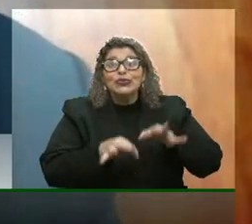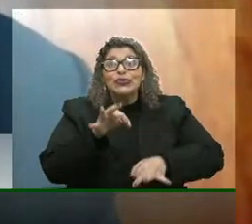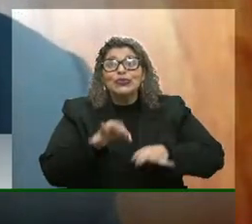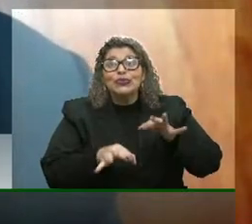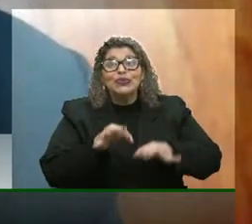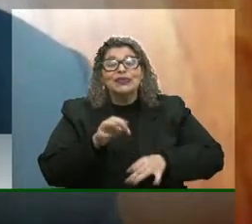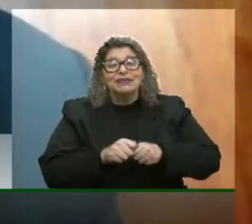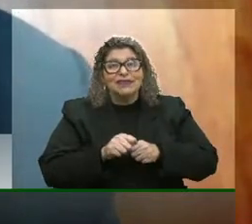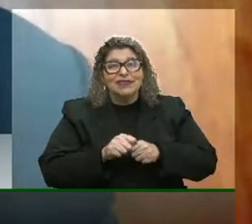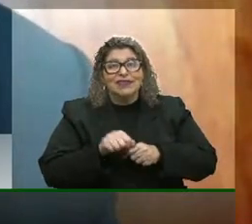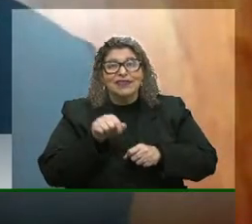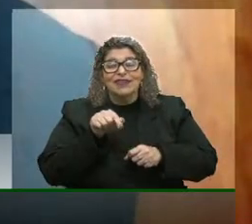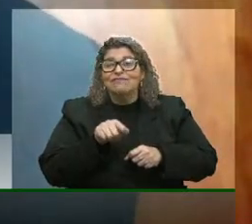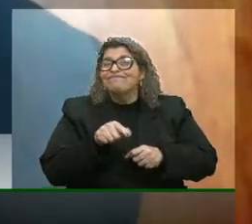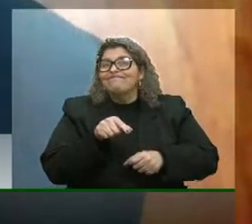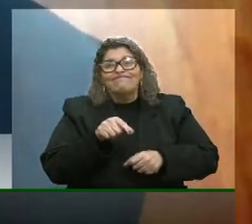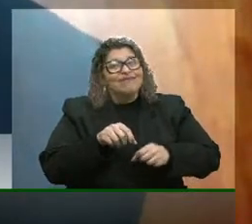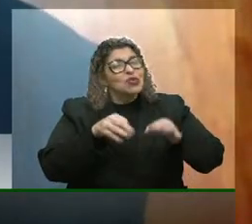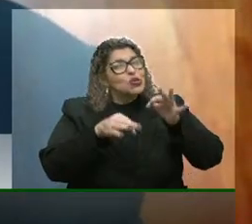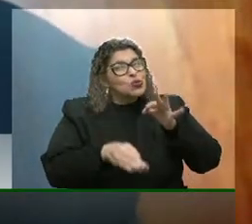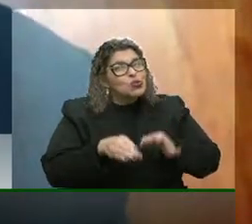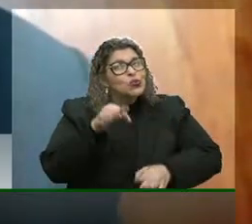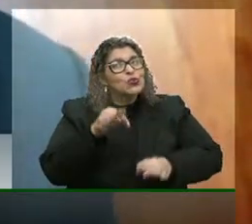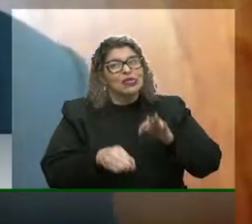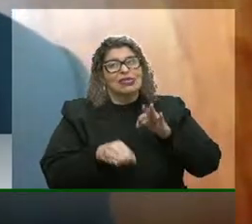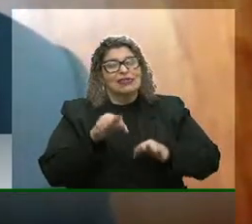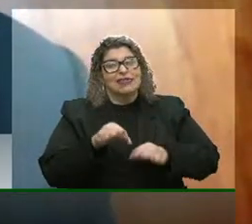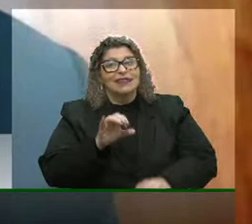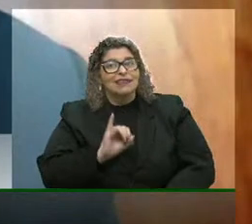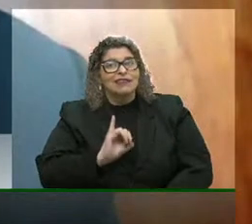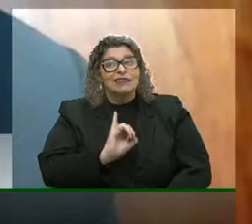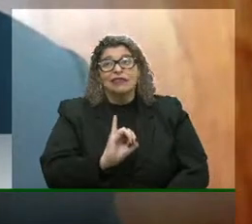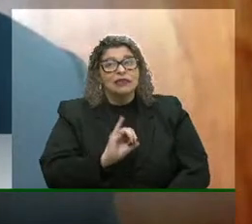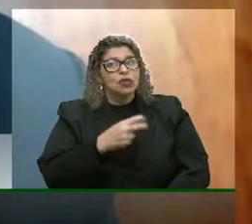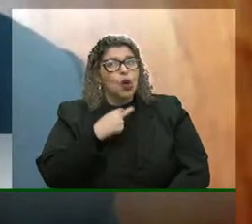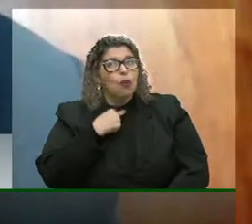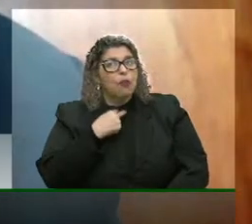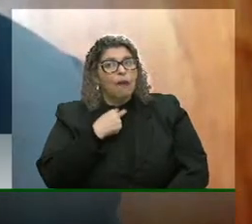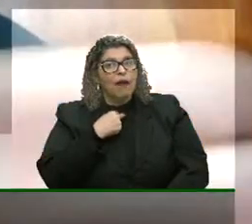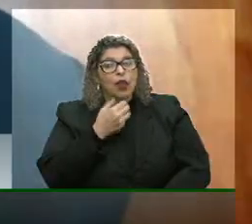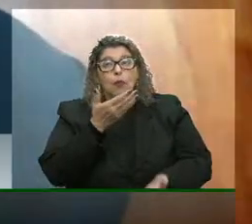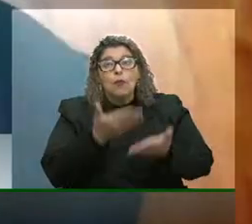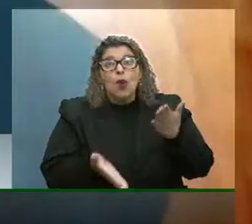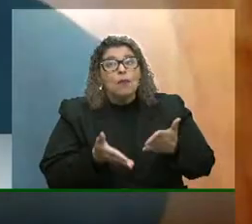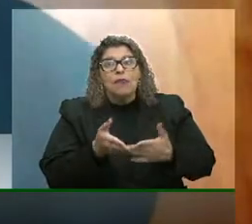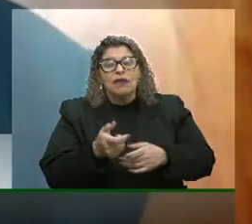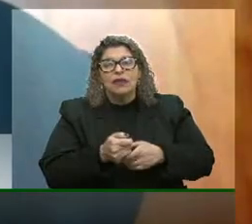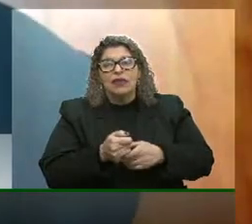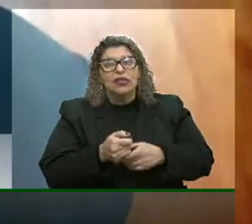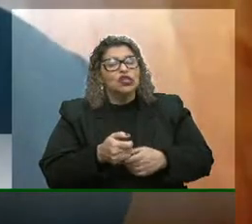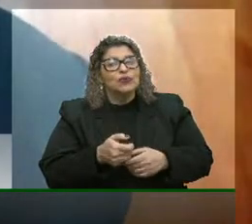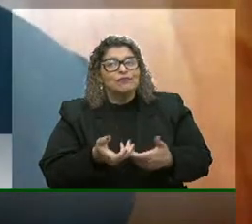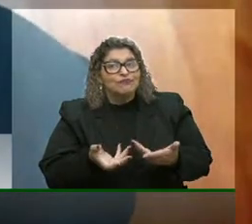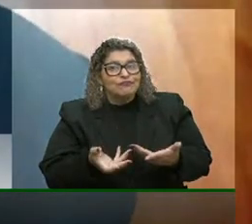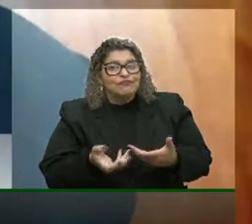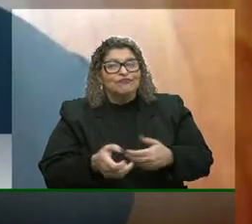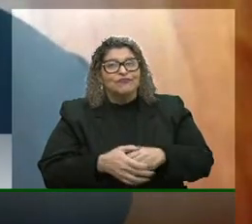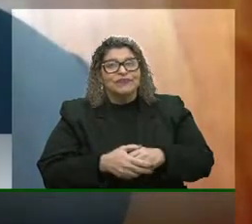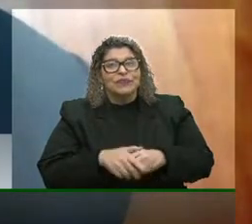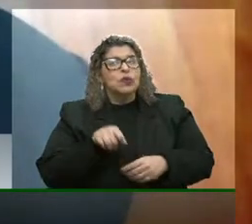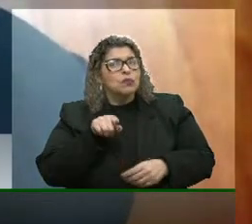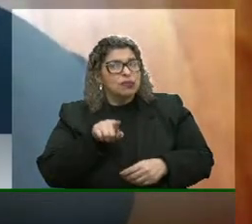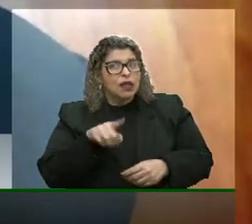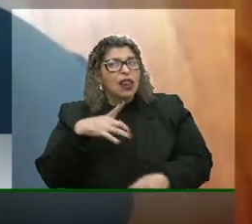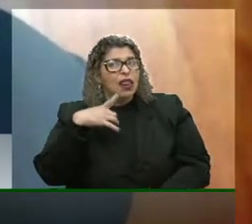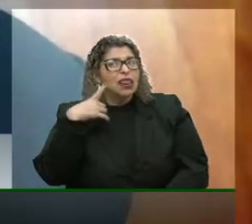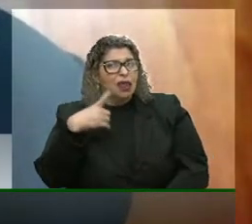que Vossa Excelência traz é justíssima. Se ela não pode ser assim, nós não podemos perder ela por uma questão de fórmula. Porque Vossa